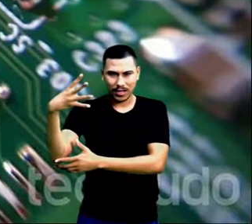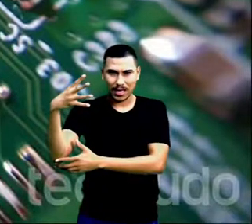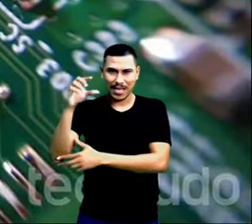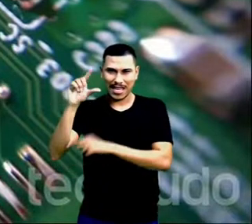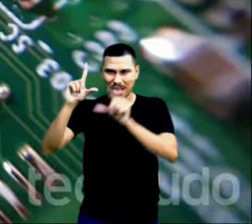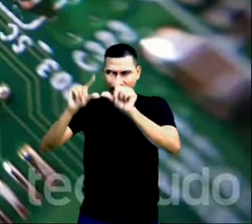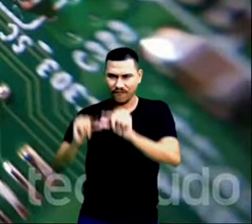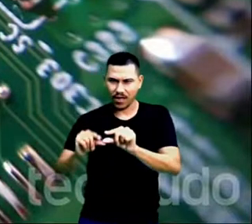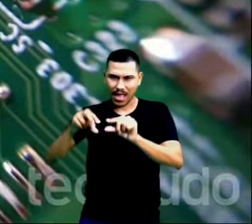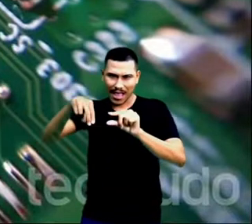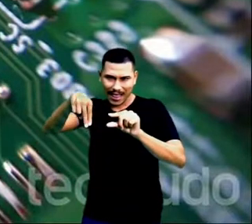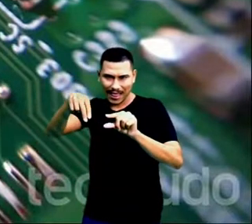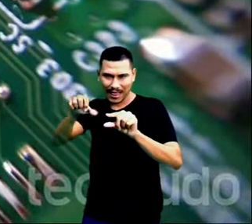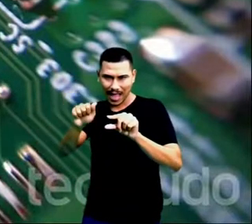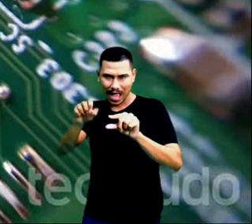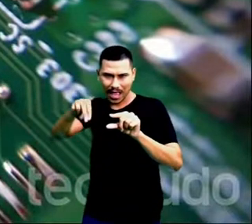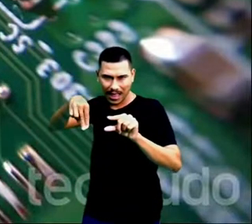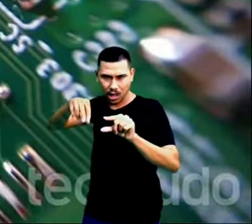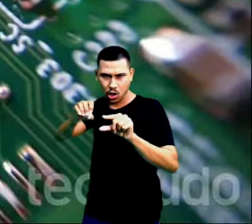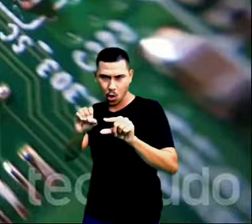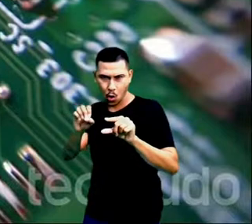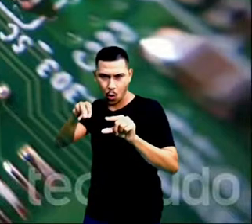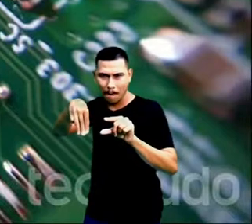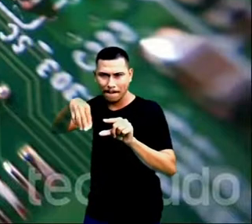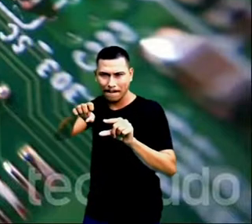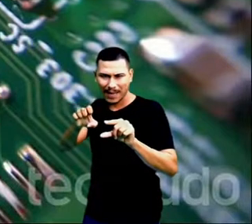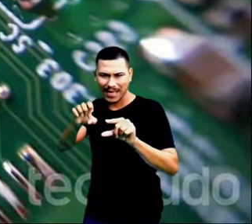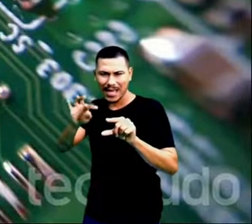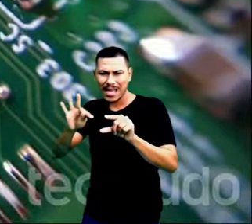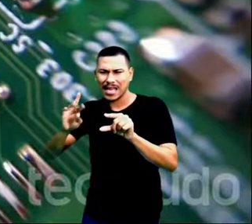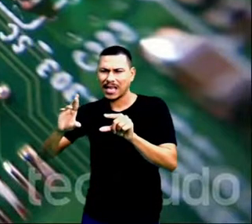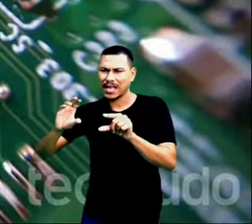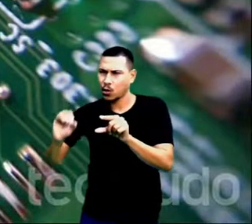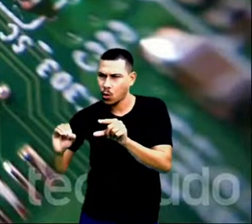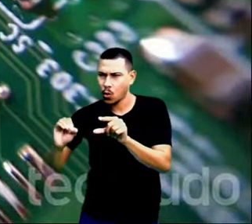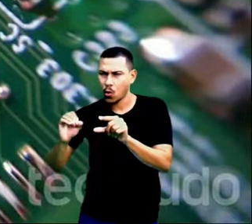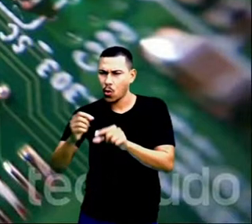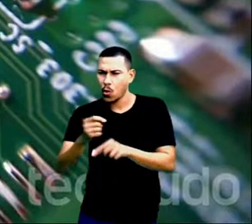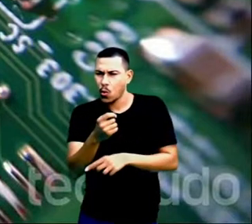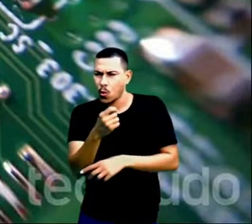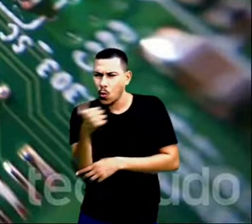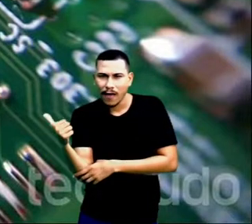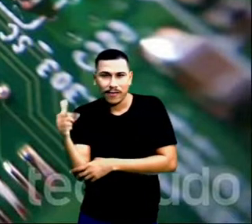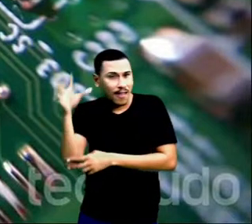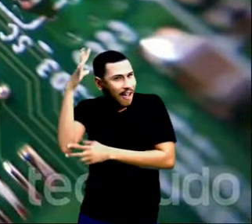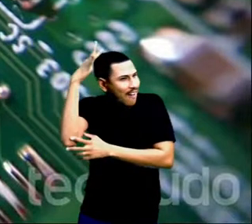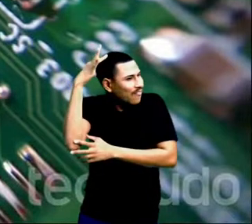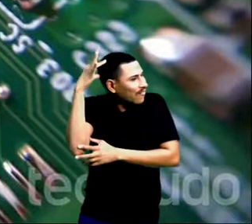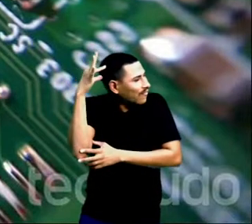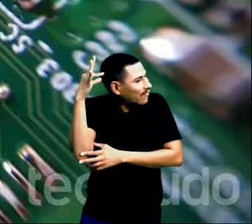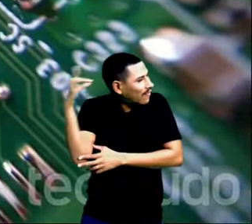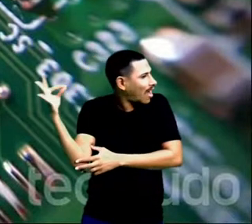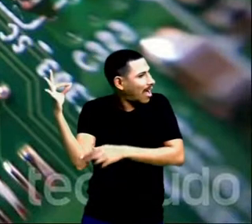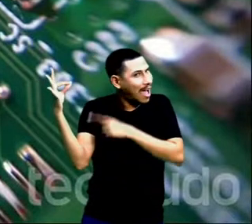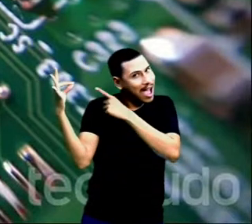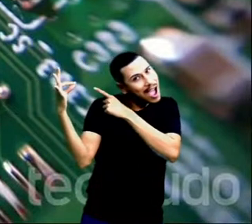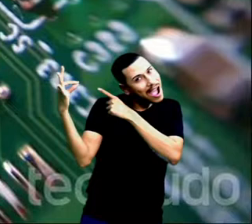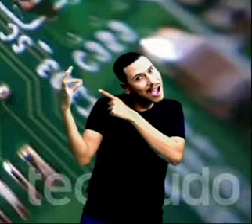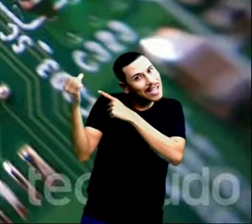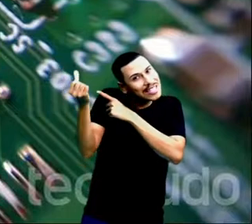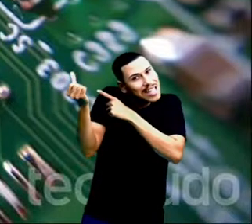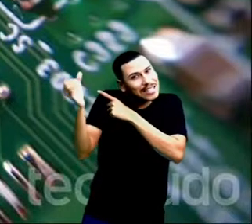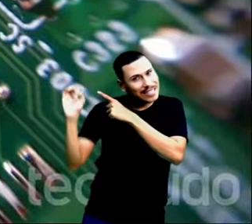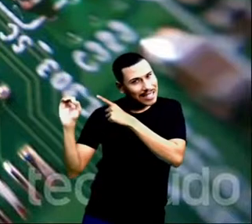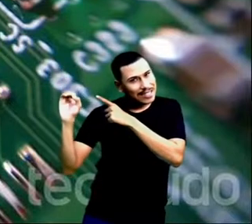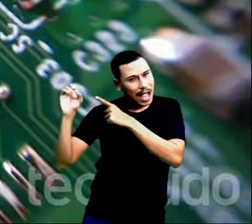nanômetro o fio de cabelo ele tem aproximadamente de espessura 60